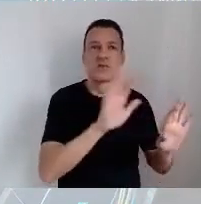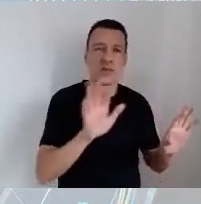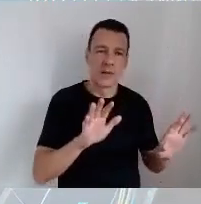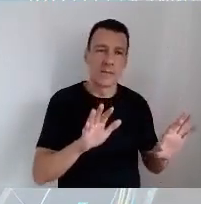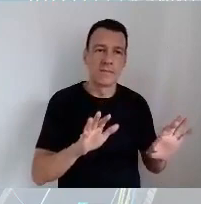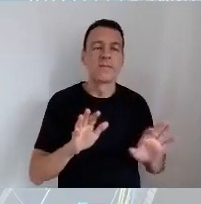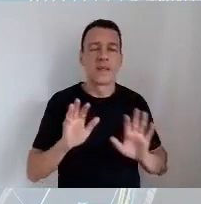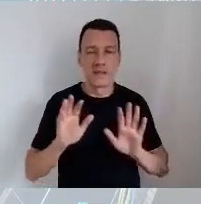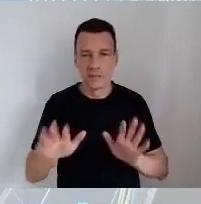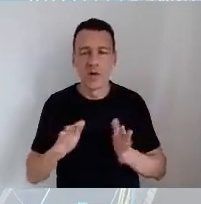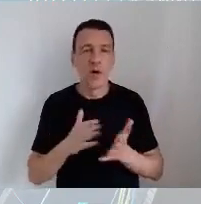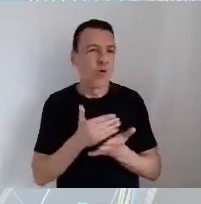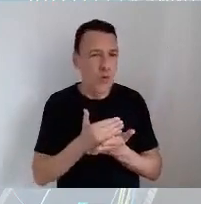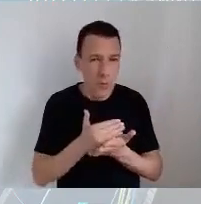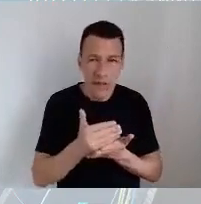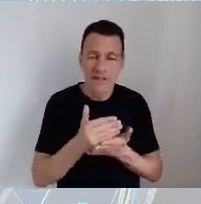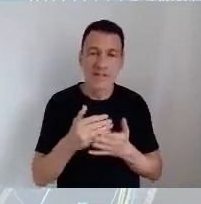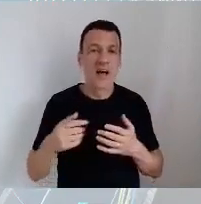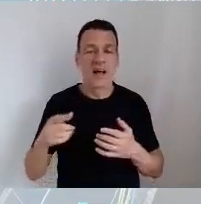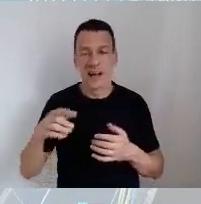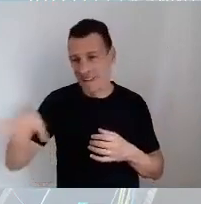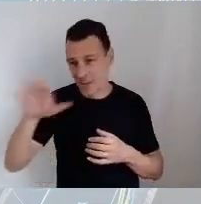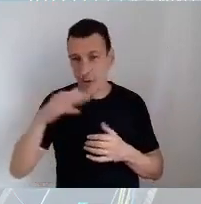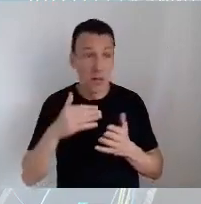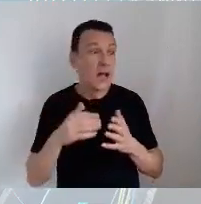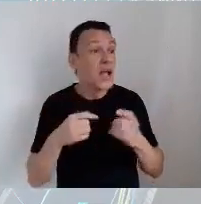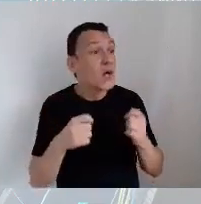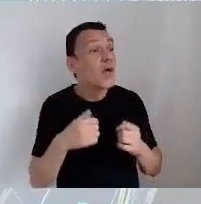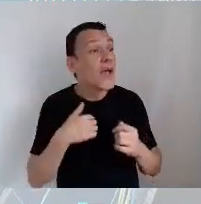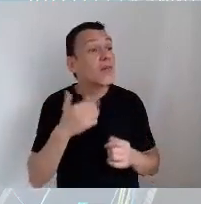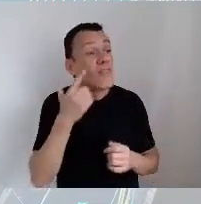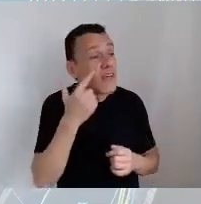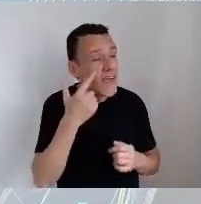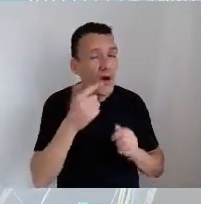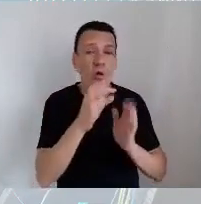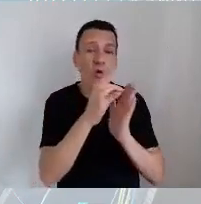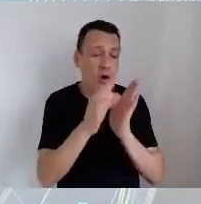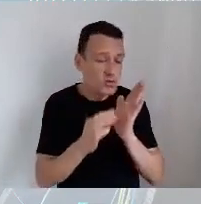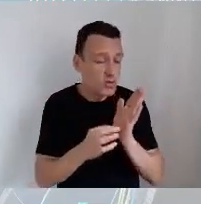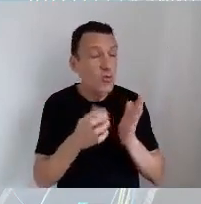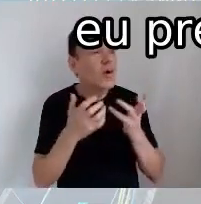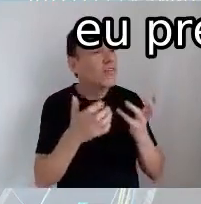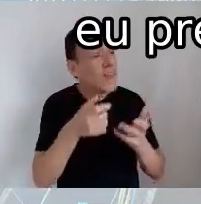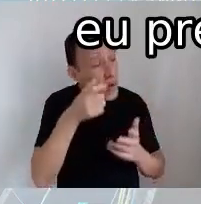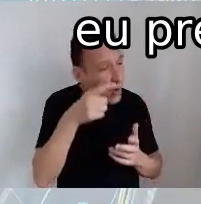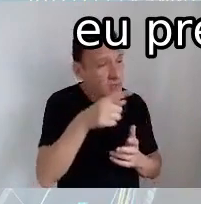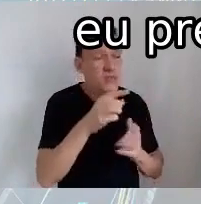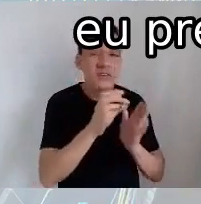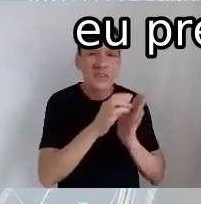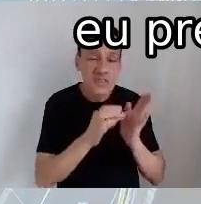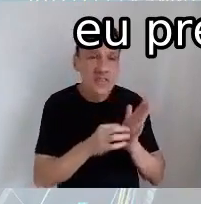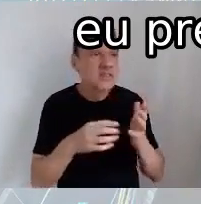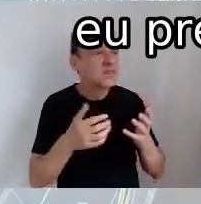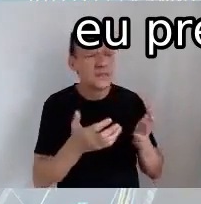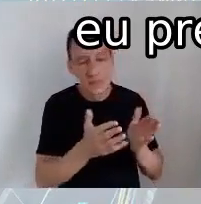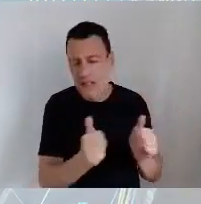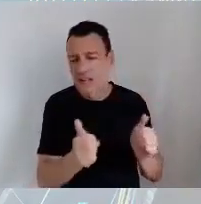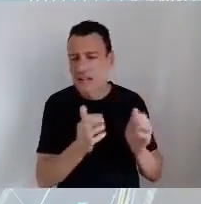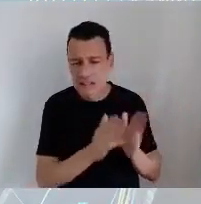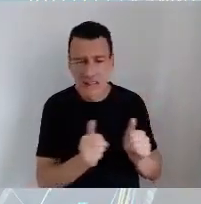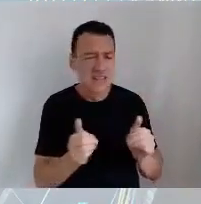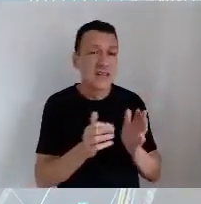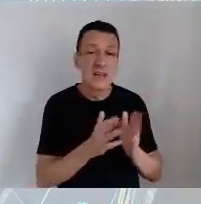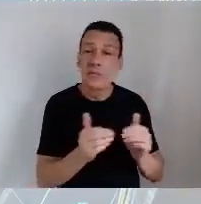Decode Eu preciso ver o código eu preciso eu só entendo a coisa quando eu começo a olhar o código eu preciso código código código código o cara só pensa em